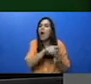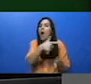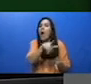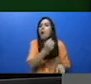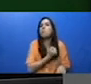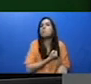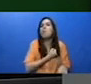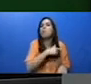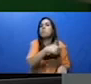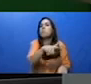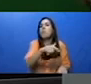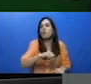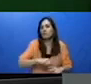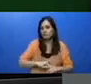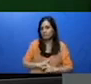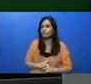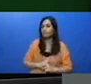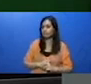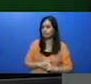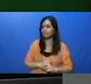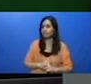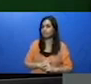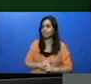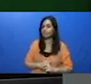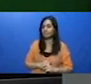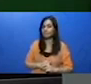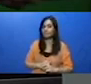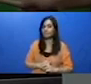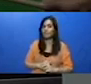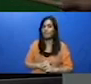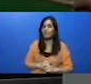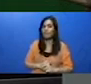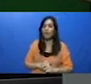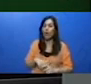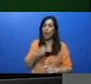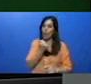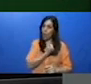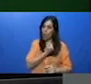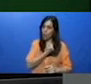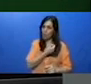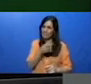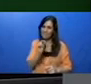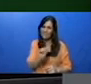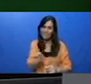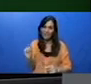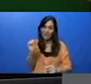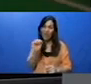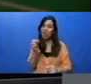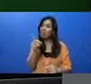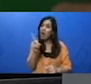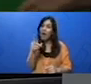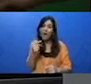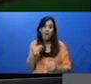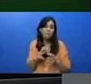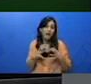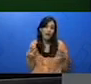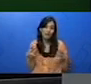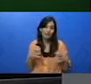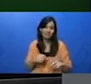para quem está jogando com você. Então, vamos registrar. O número circulado não foi o maior da